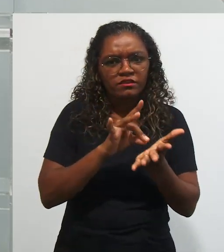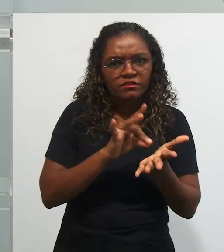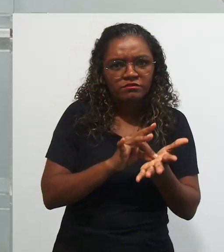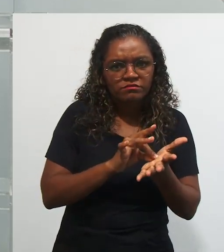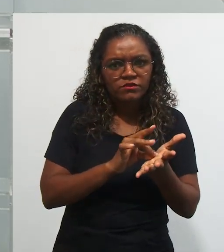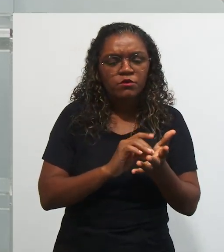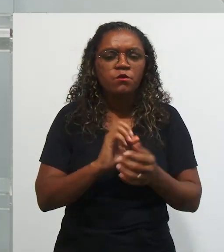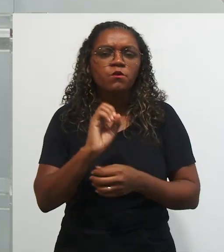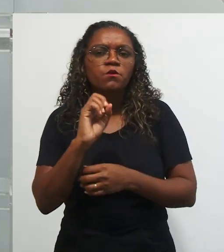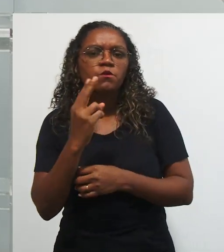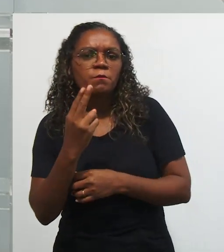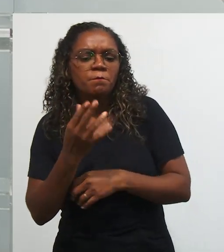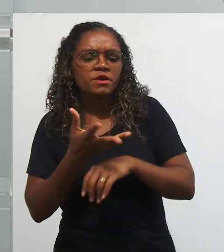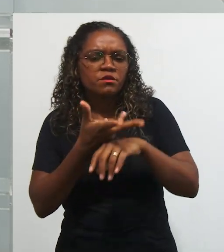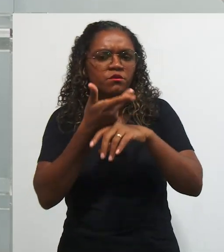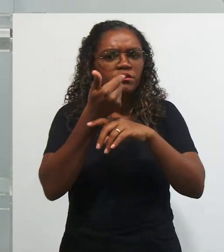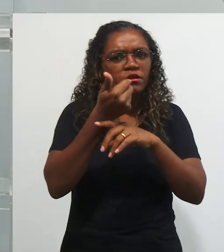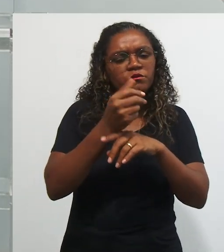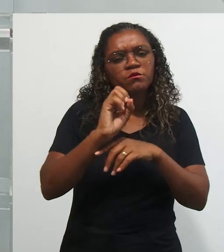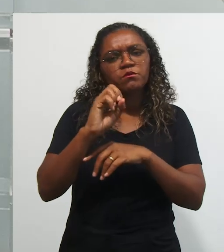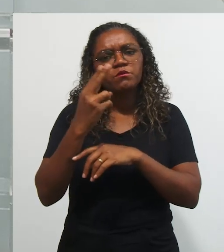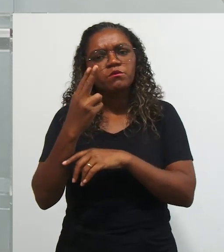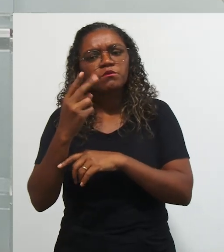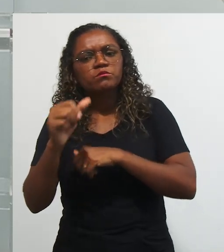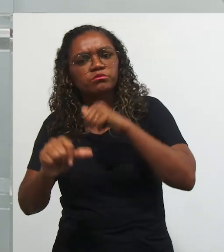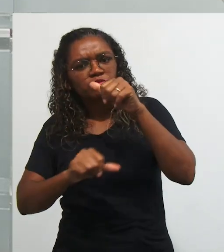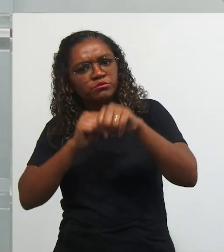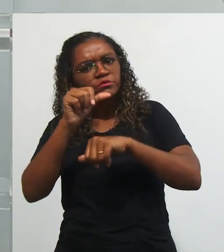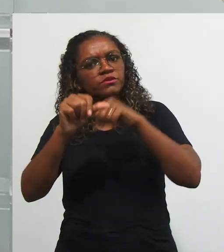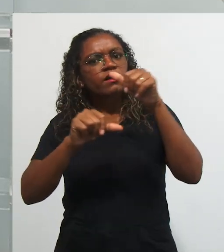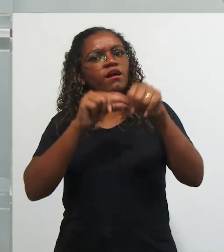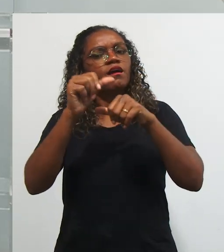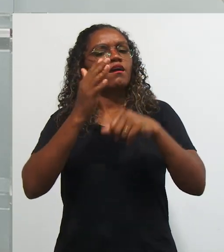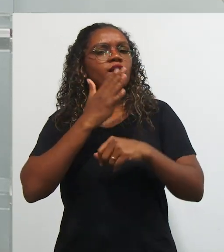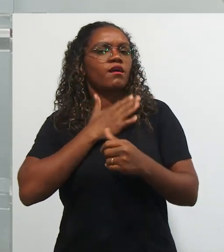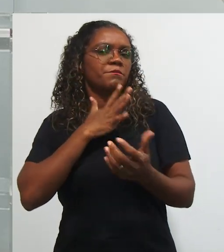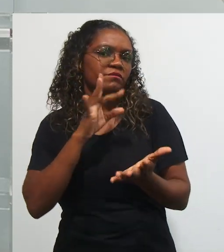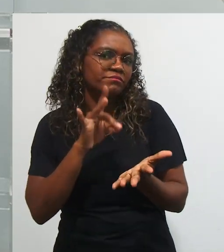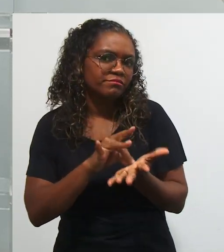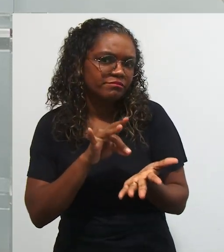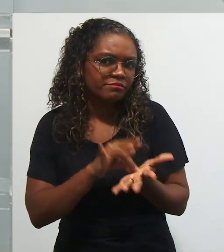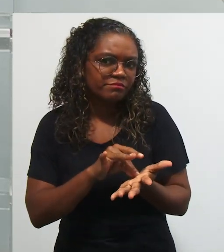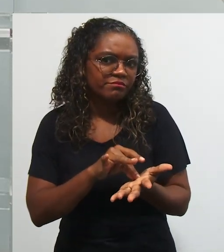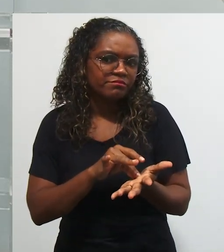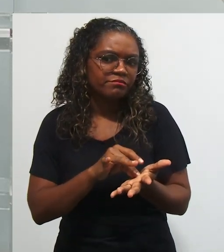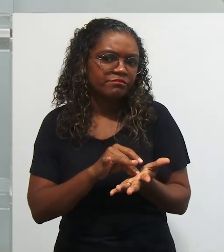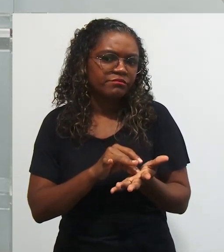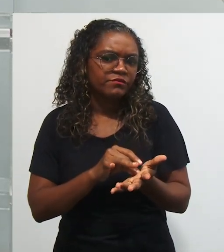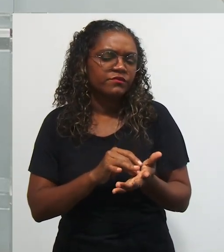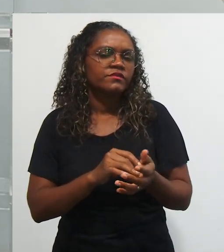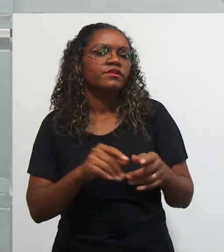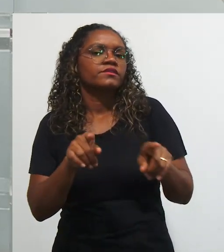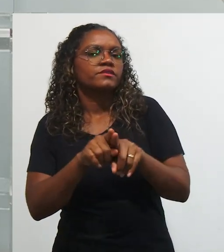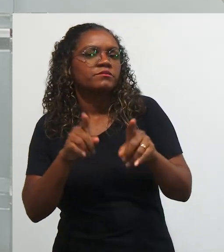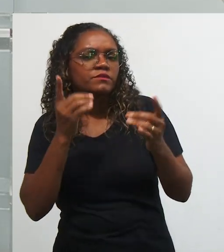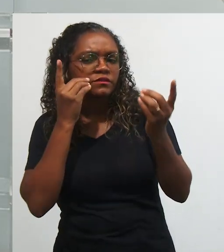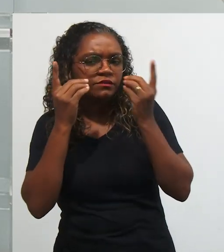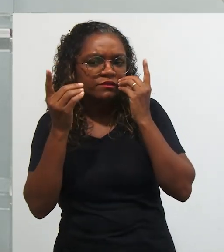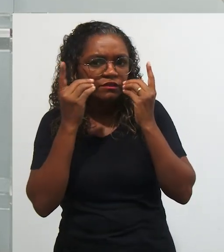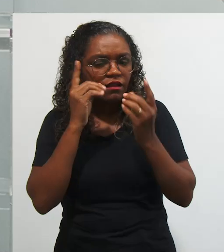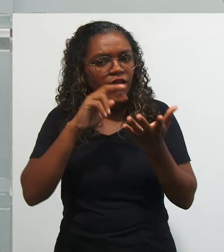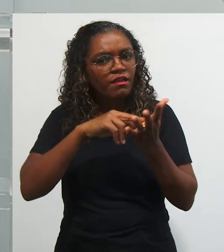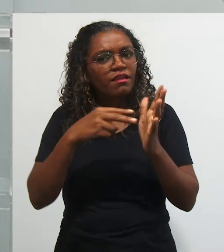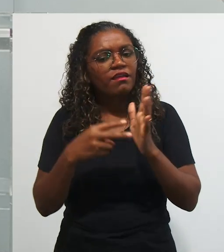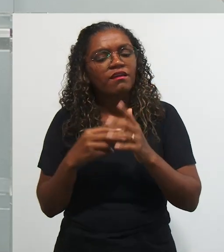para melhorar ou para transformar a minha realidade? Que ações que advêm desses dados? Isso